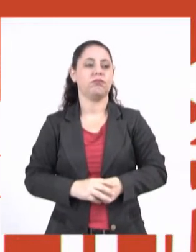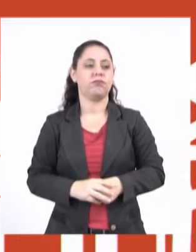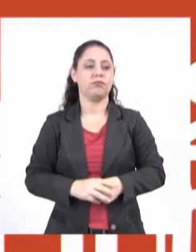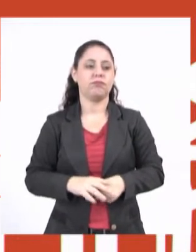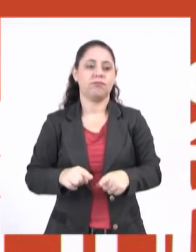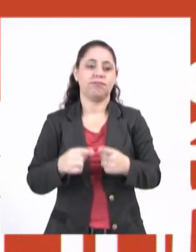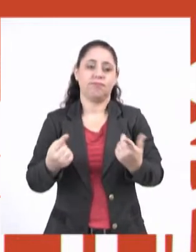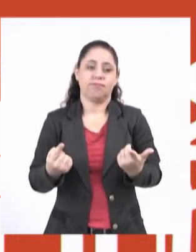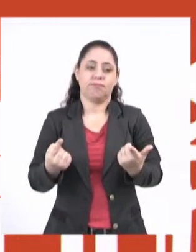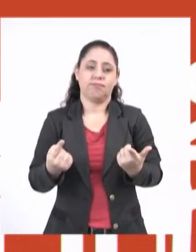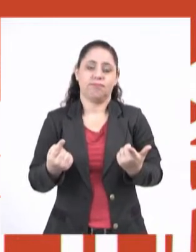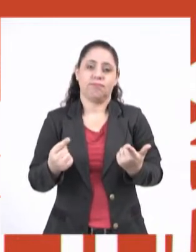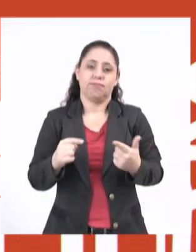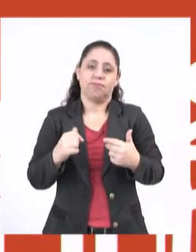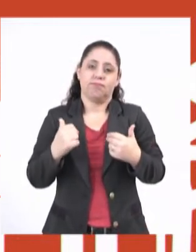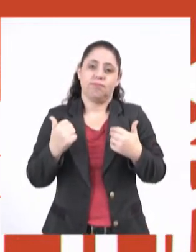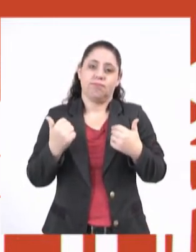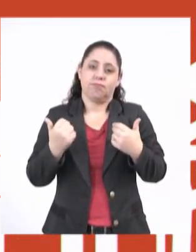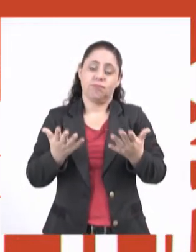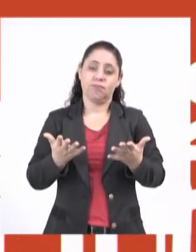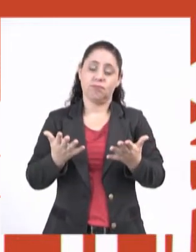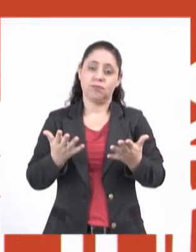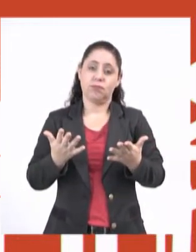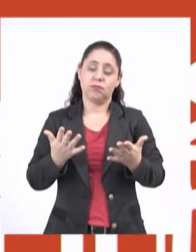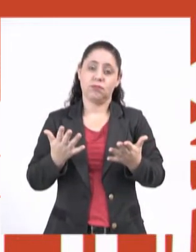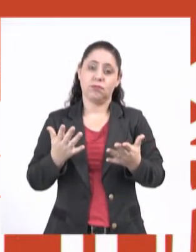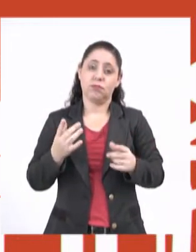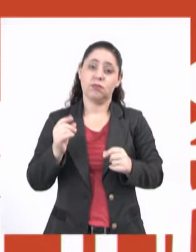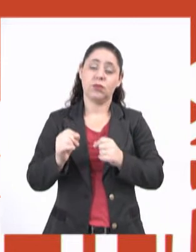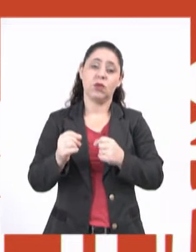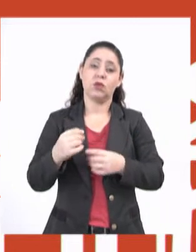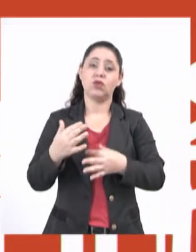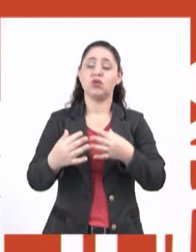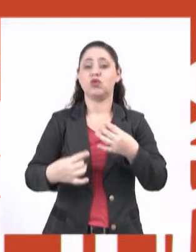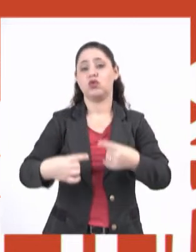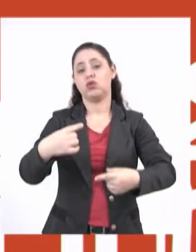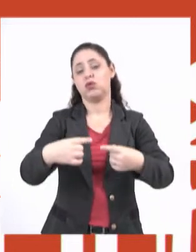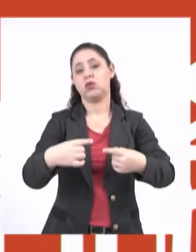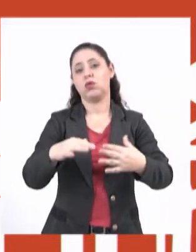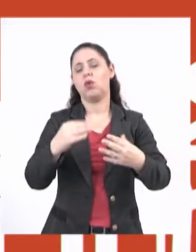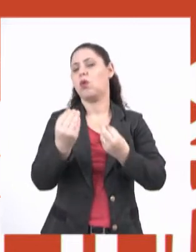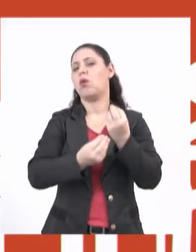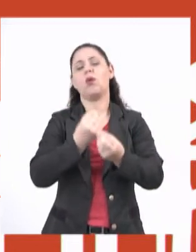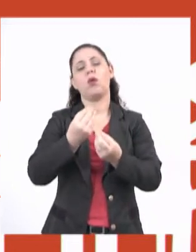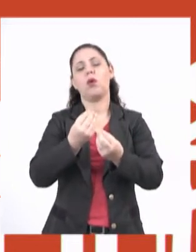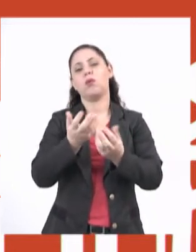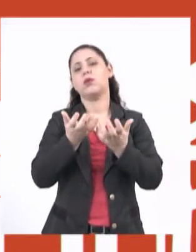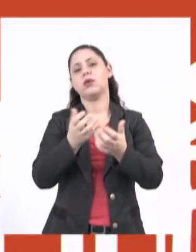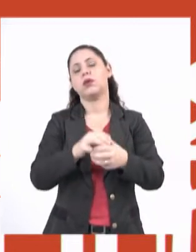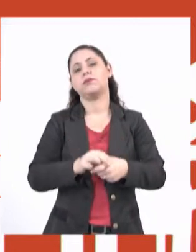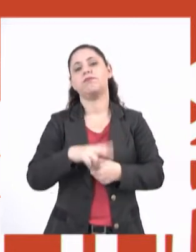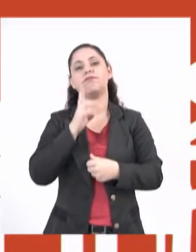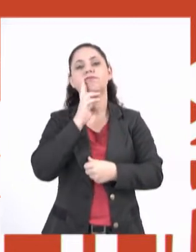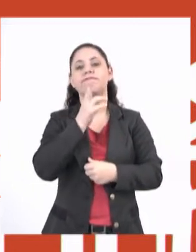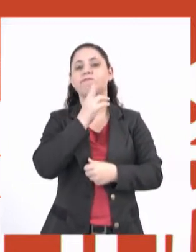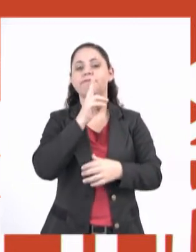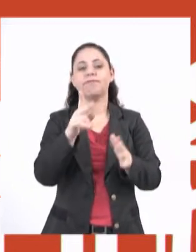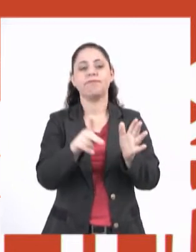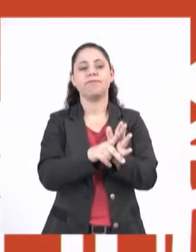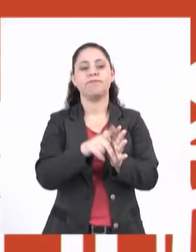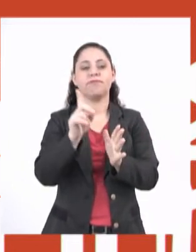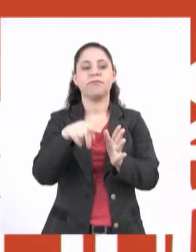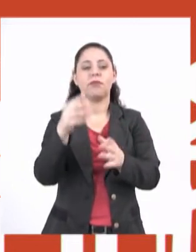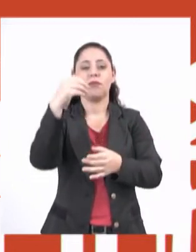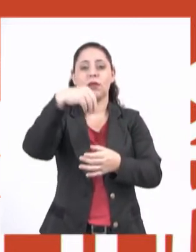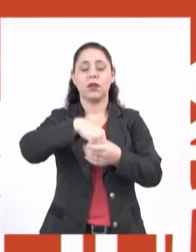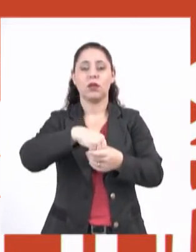Só que aí, na hora que a gente vai para o debate técnico, como é que a gente quer esse restaurante popular, né? A gente quer isso